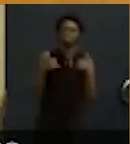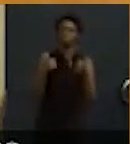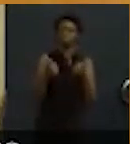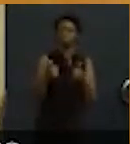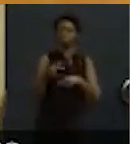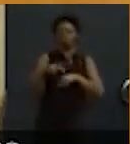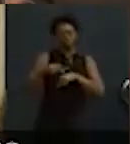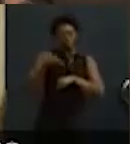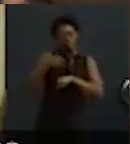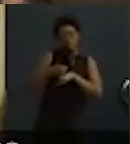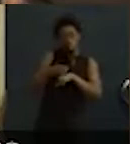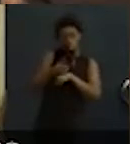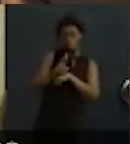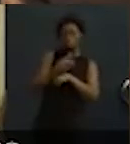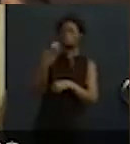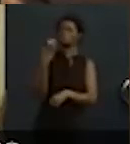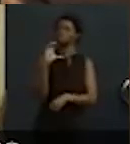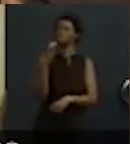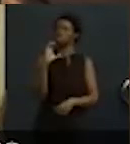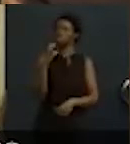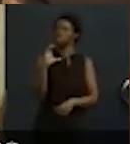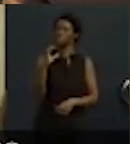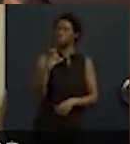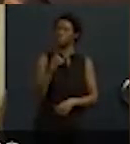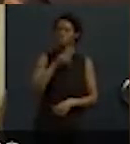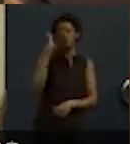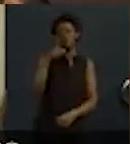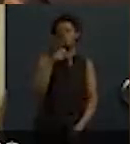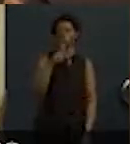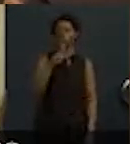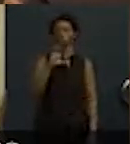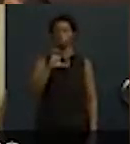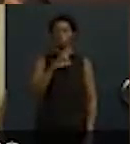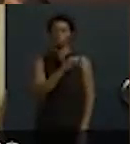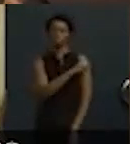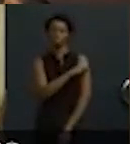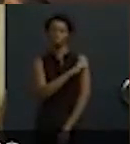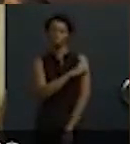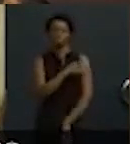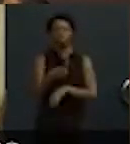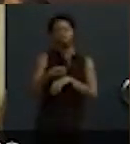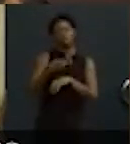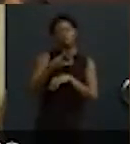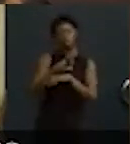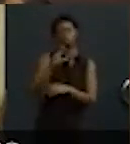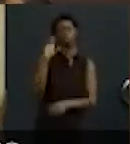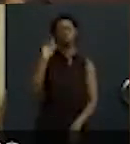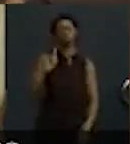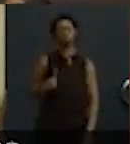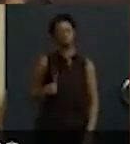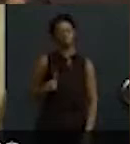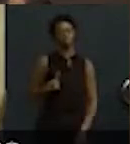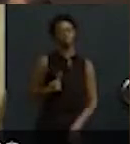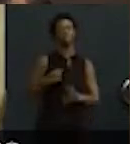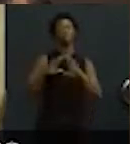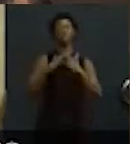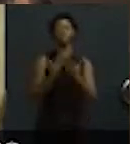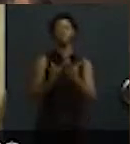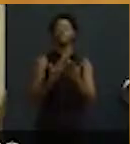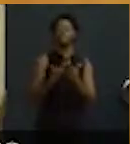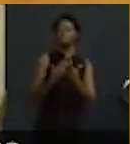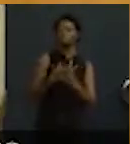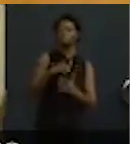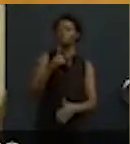Pós-doutorado em Ciências de Dados na PUC-Rio, doutor em Direito pela Duke University School of Law,